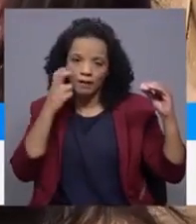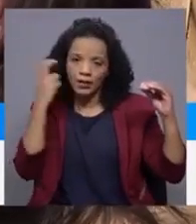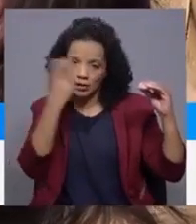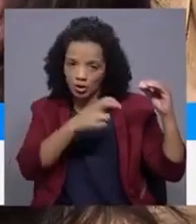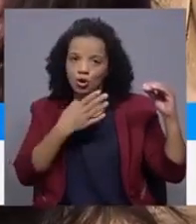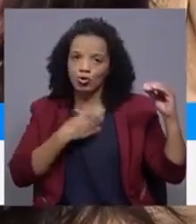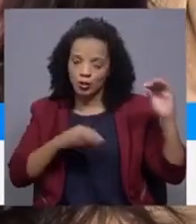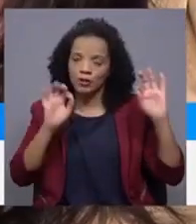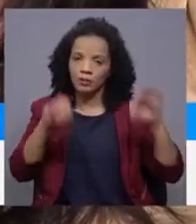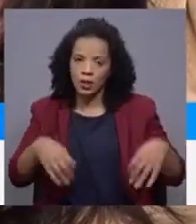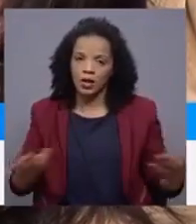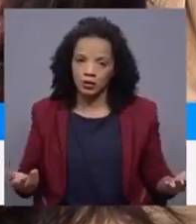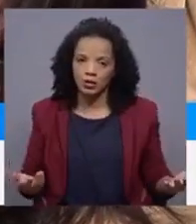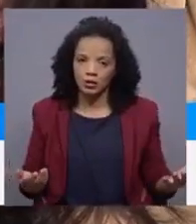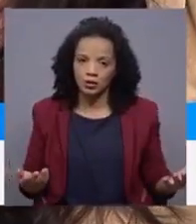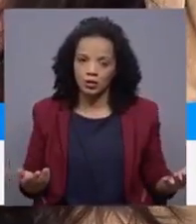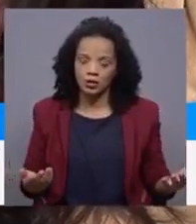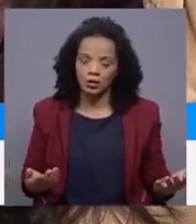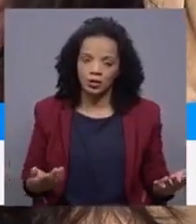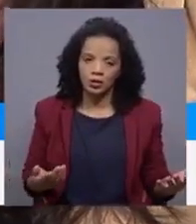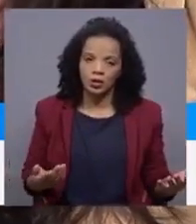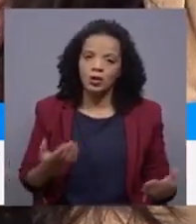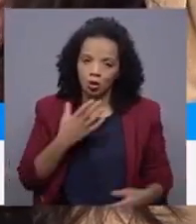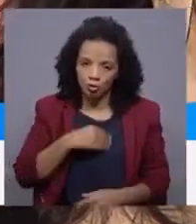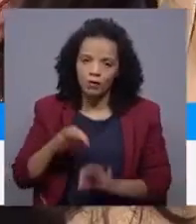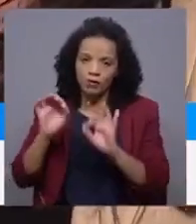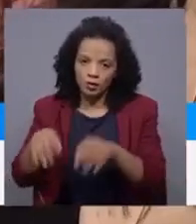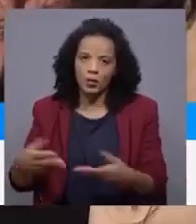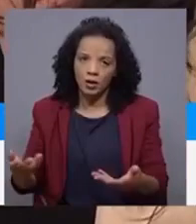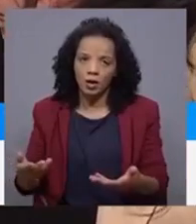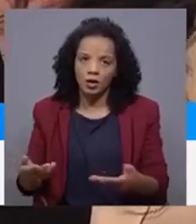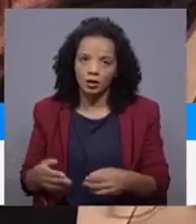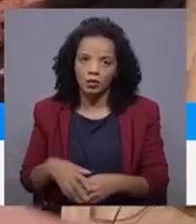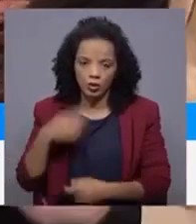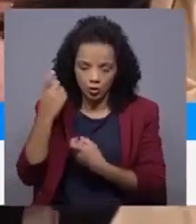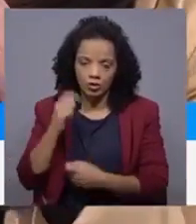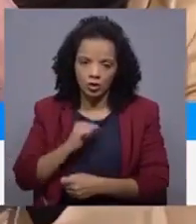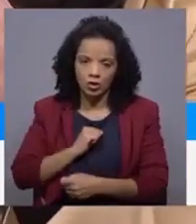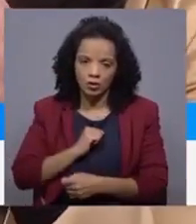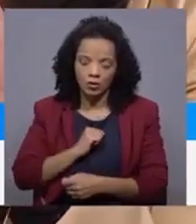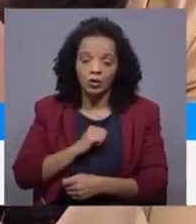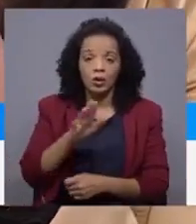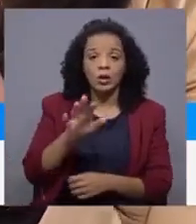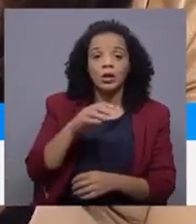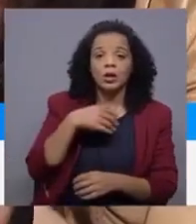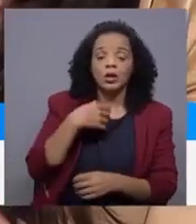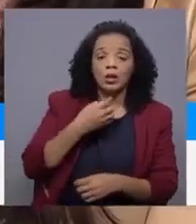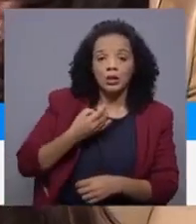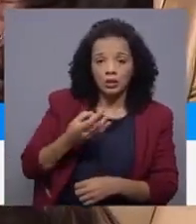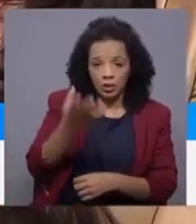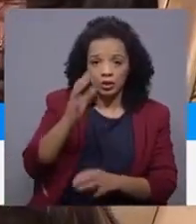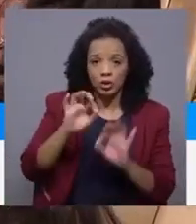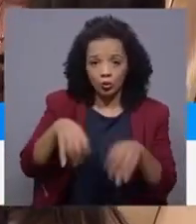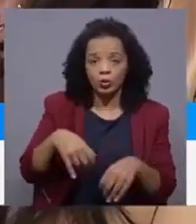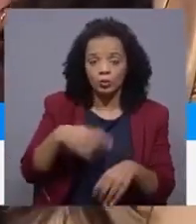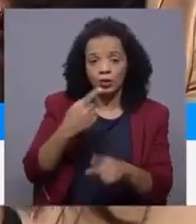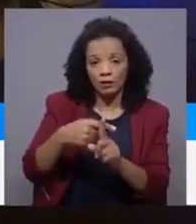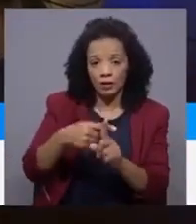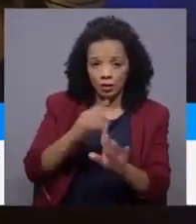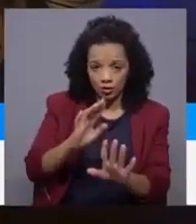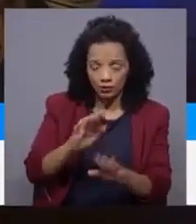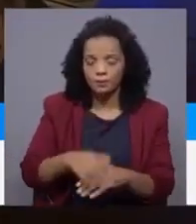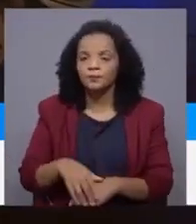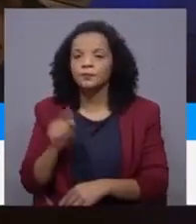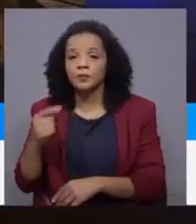gostaria de concluir. Deixa só concluir, Francisco, por favor, deixa só concluir. Eu gostaria de concluir o meu raciocínio. Mas deixa só concluir que está em vantagem. Não só sei,